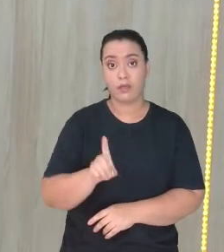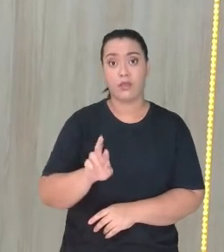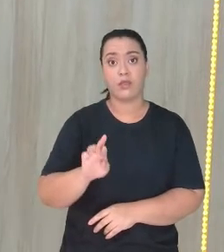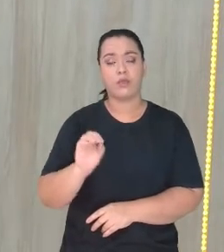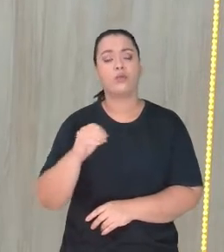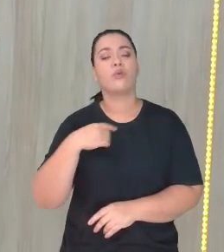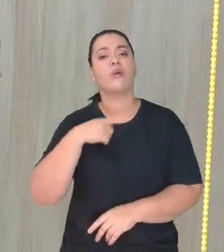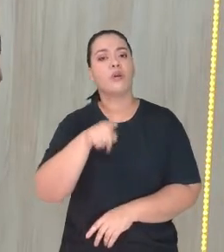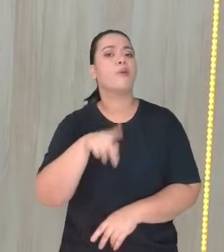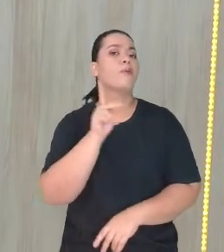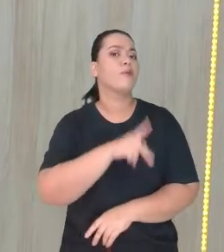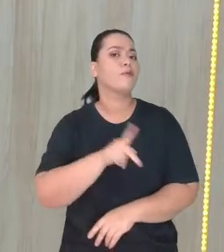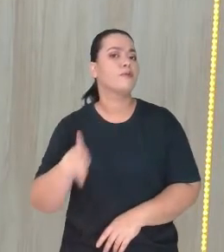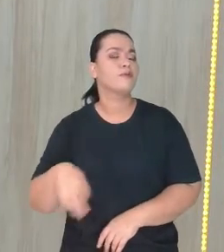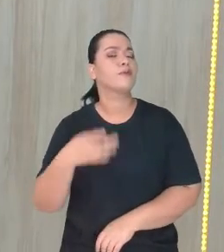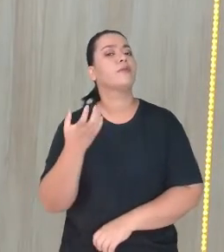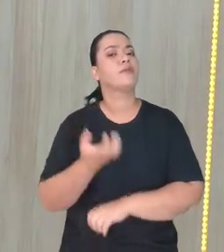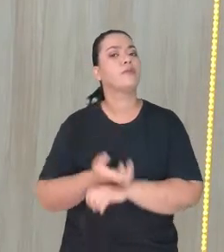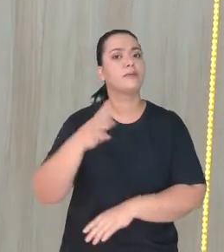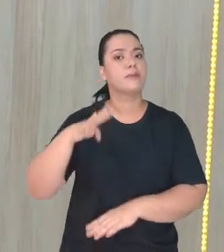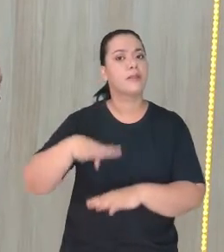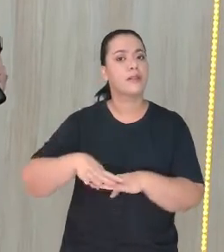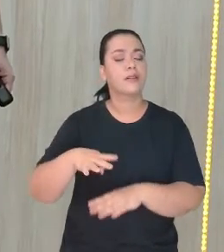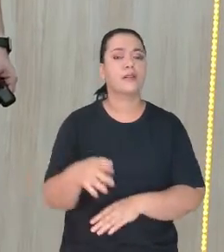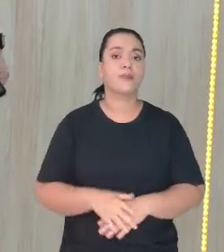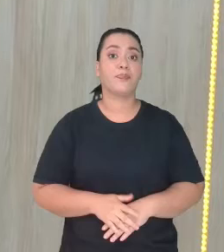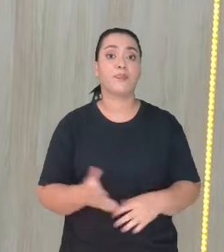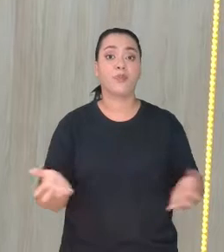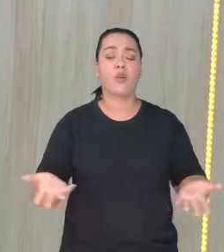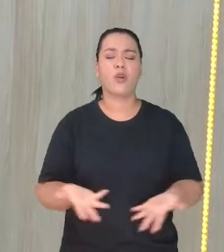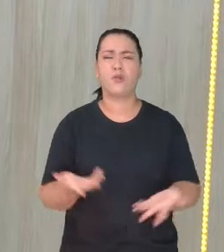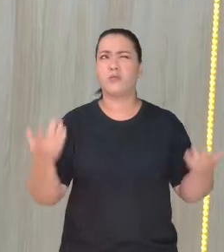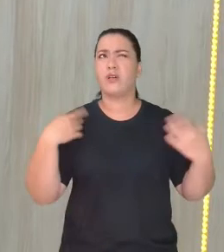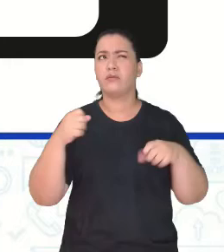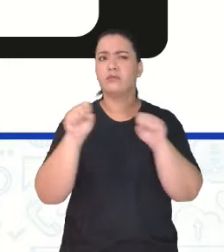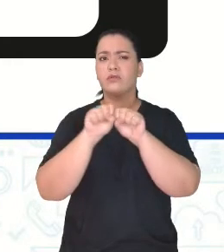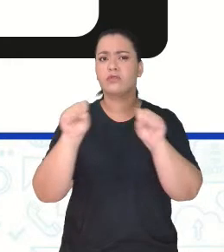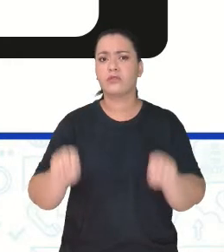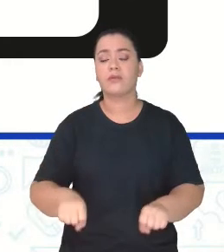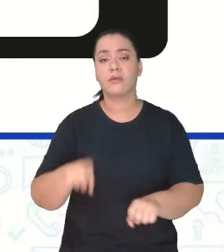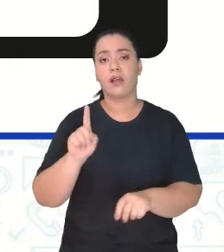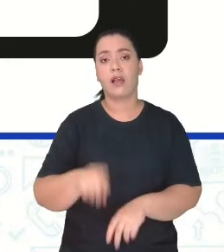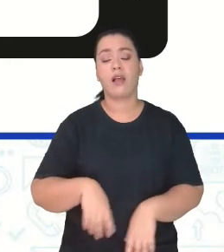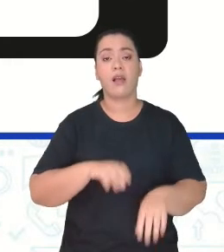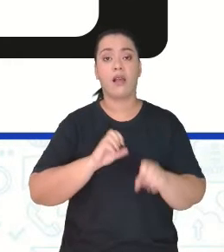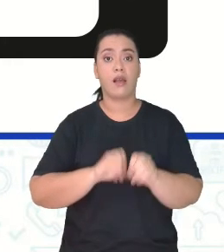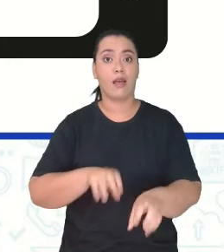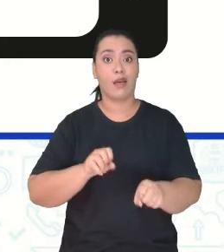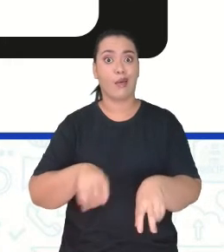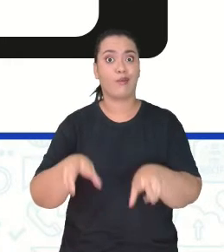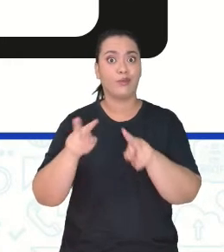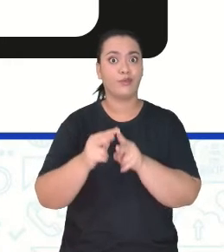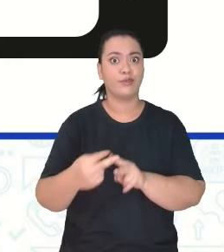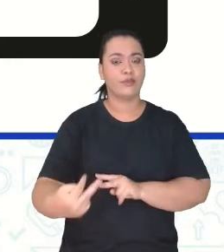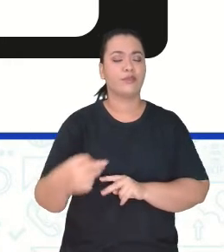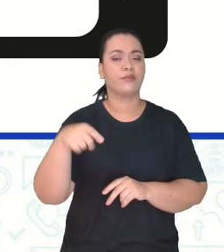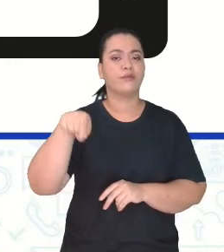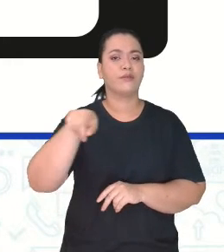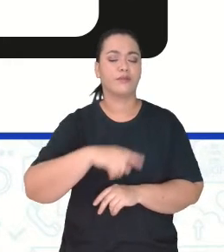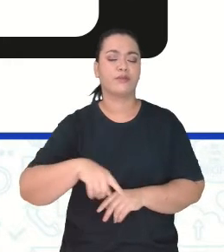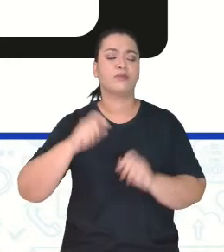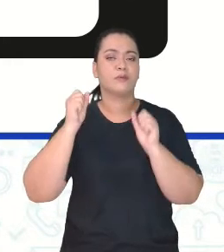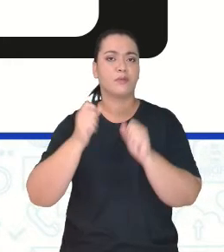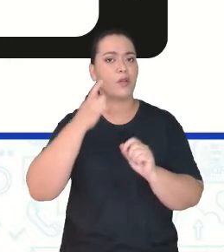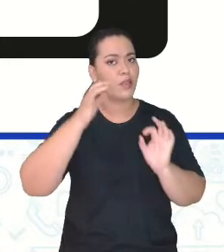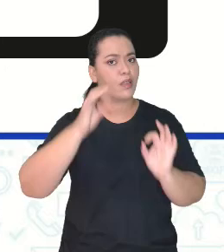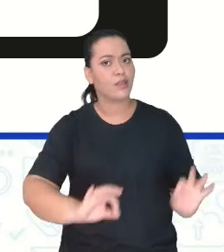de matemática. Nosso sistema de aula é um sistema de aula digital, onde você pode assistir aí e